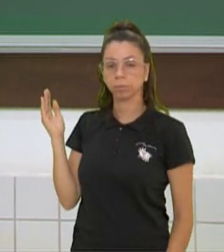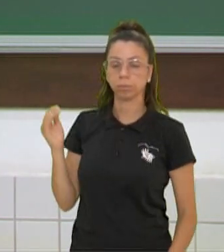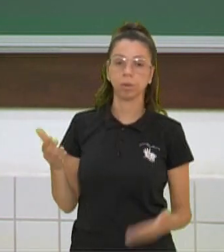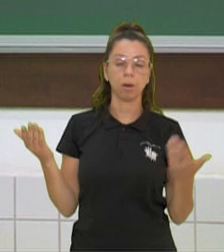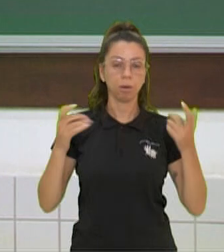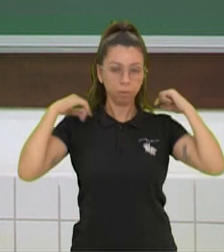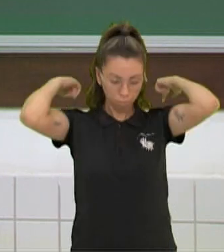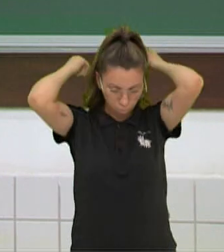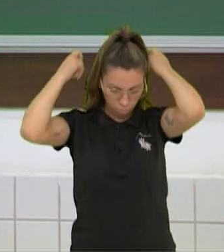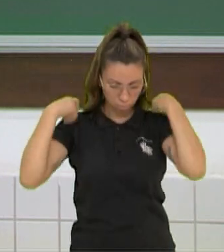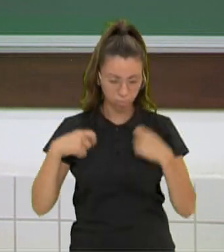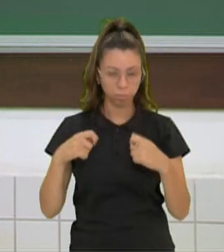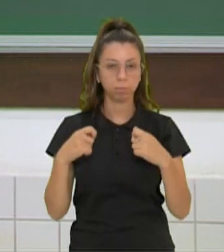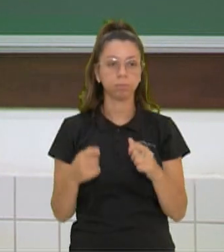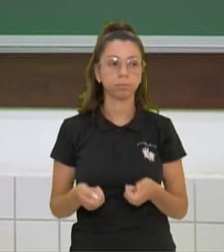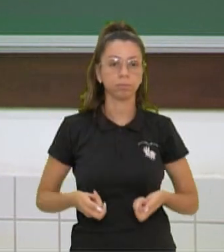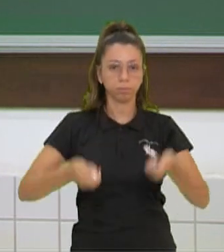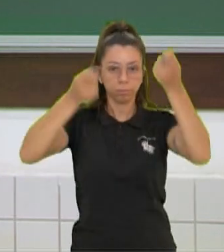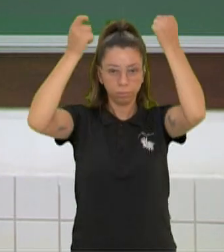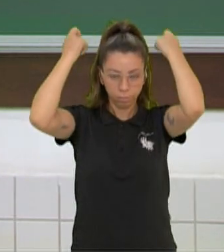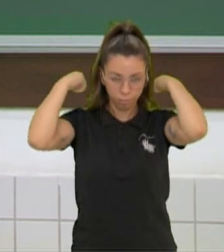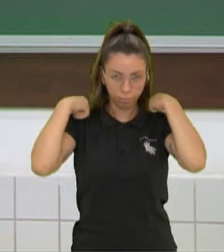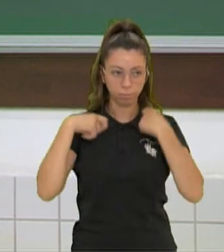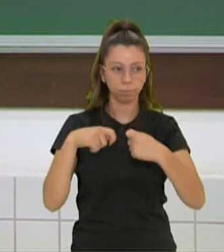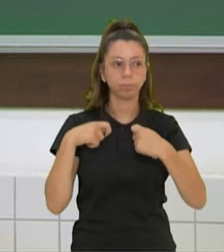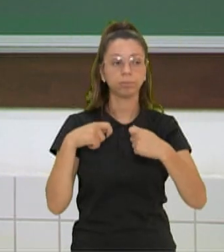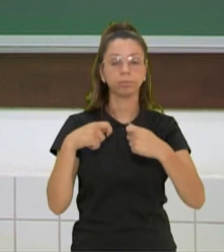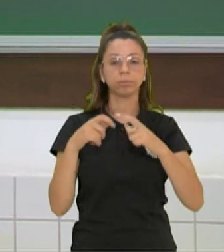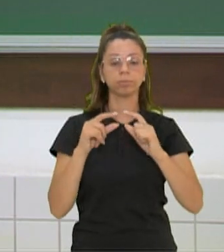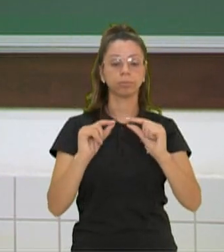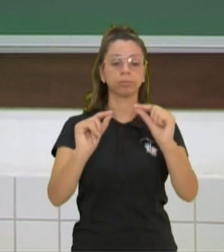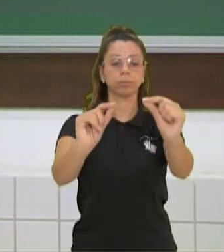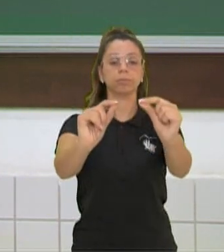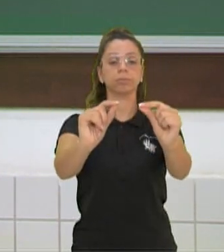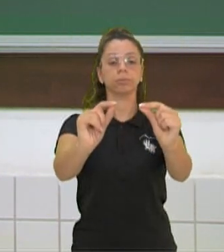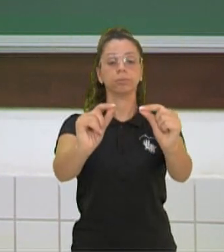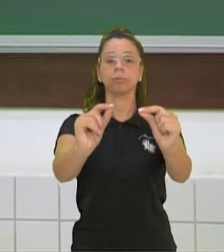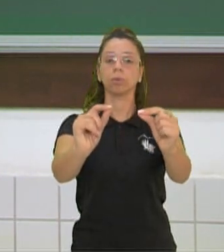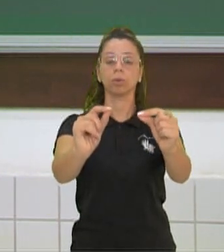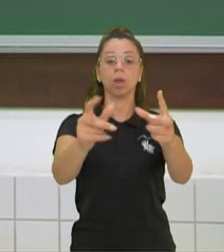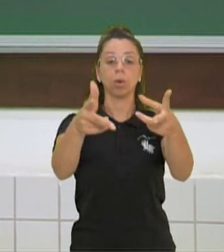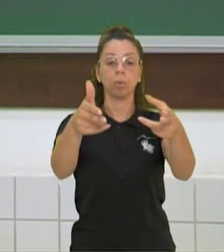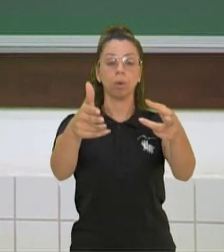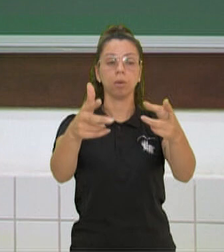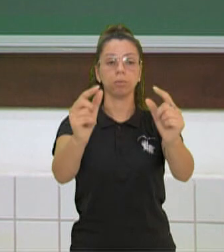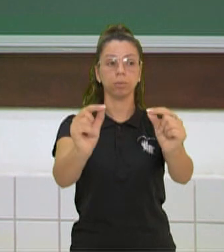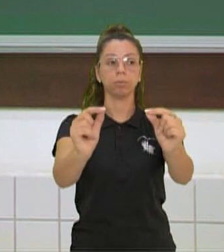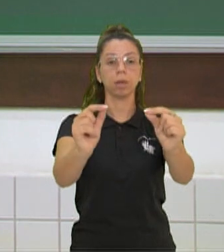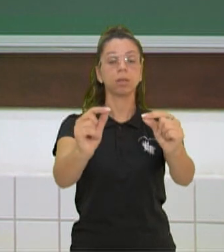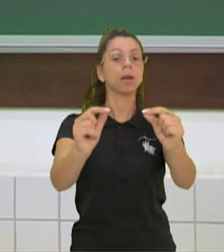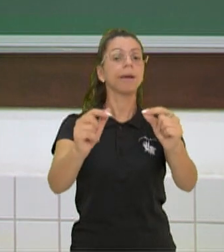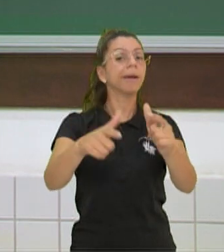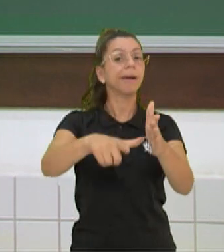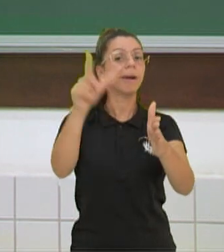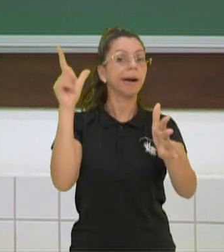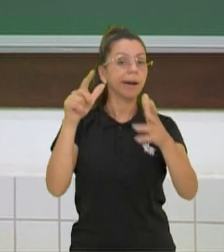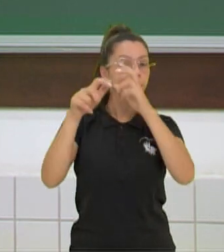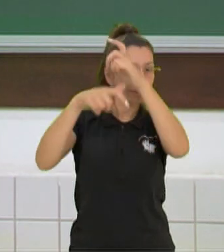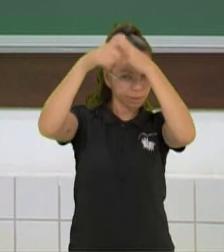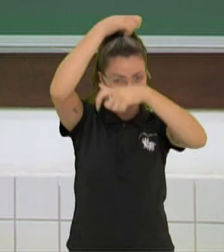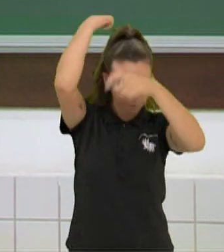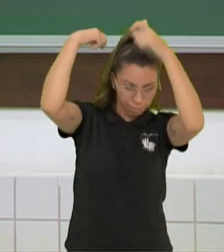no meu pescoço, na metade, né, do tecido, ó, tá bom? Mas antes eu vou prender aqui o meu